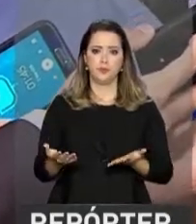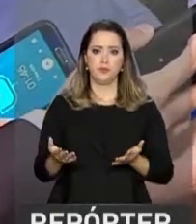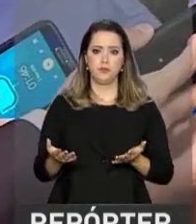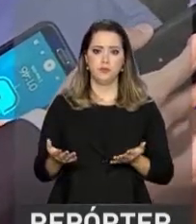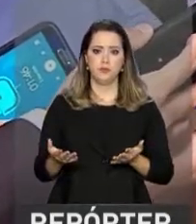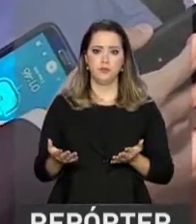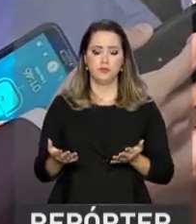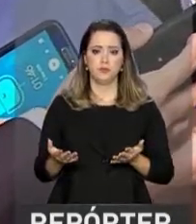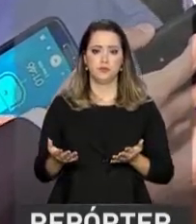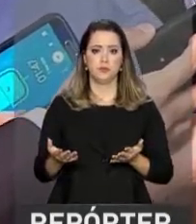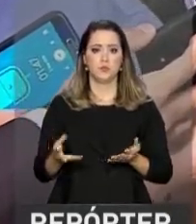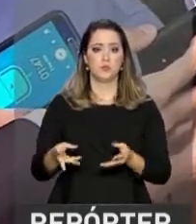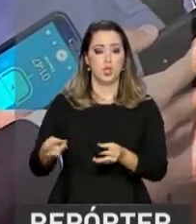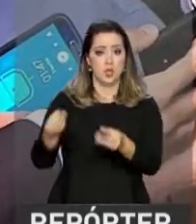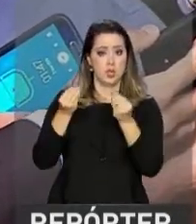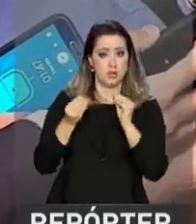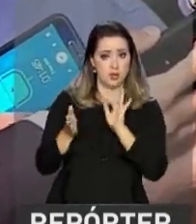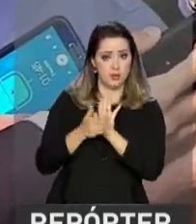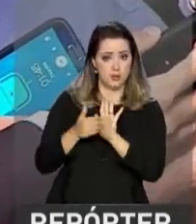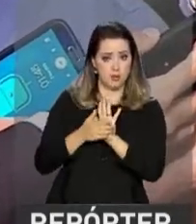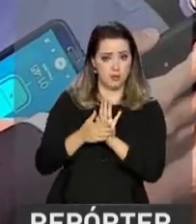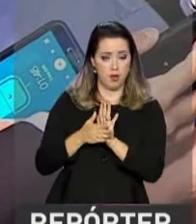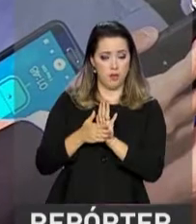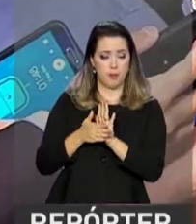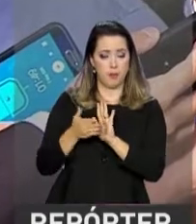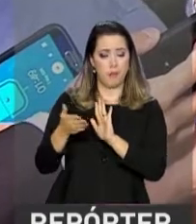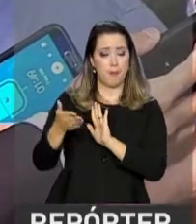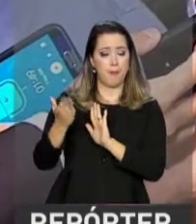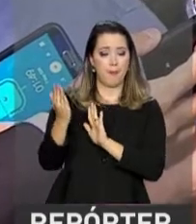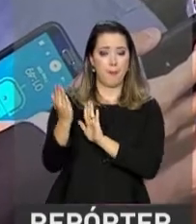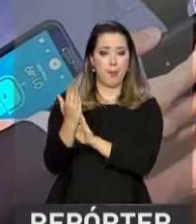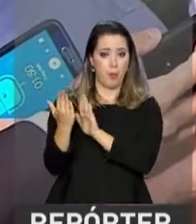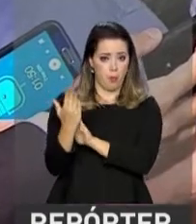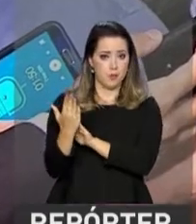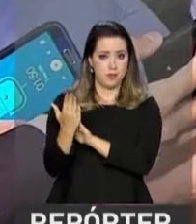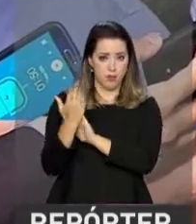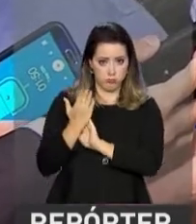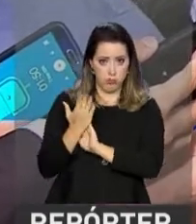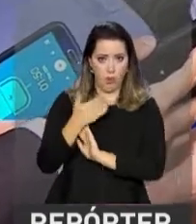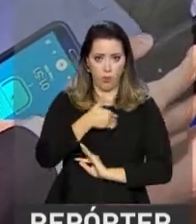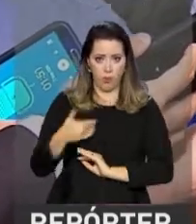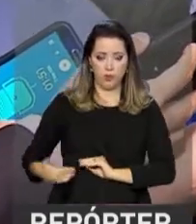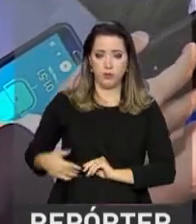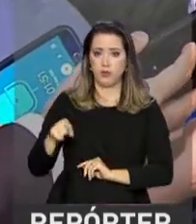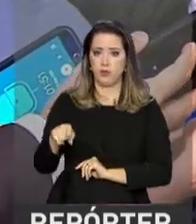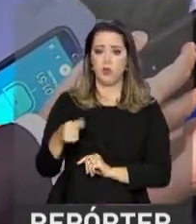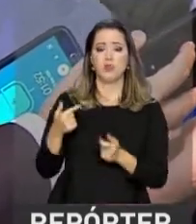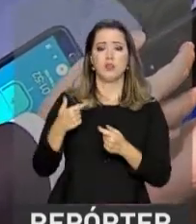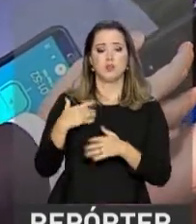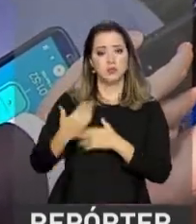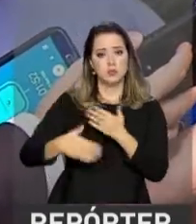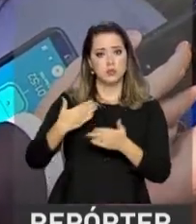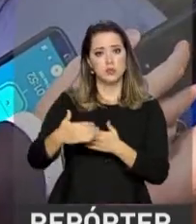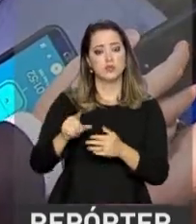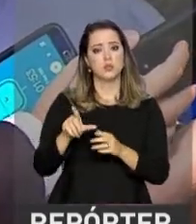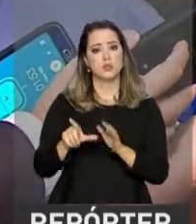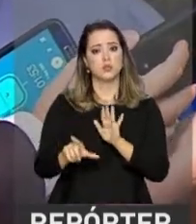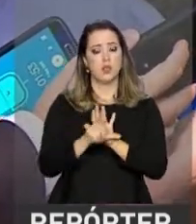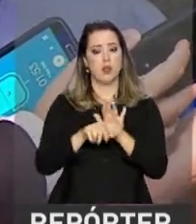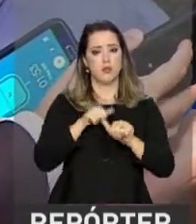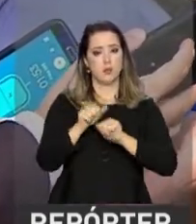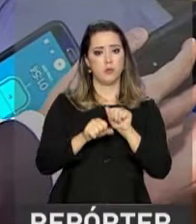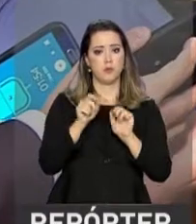sendo trazida alguma proposta que não interfira nesse princípio, ou seja, regime